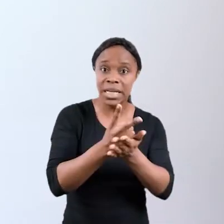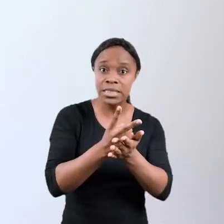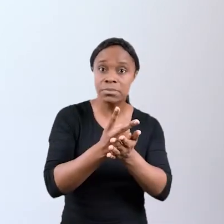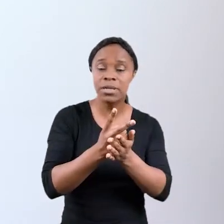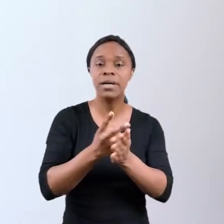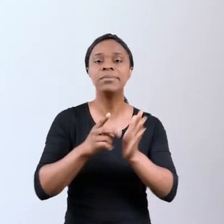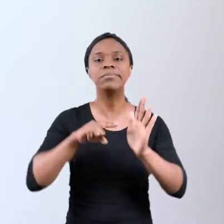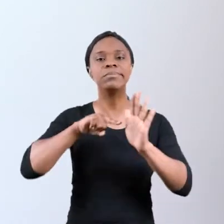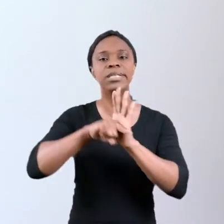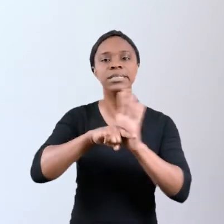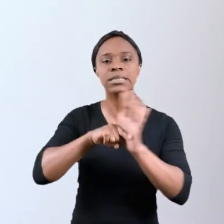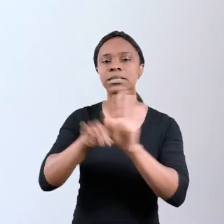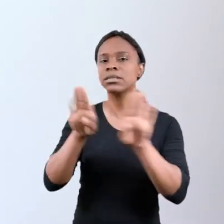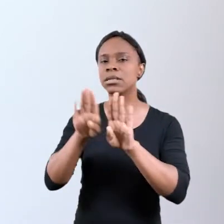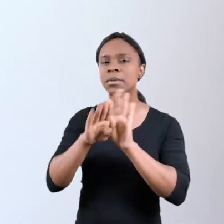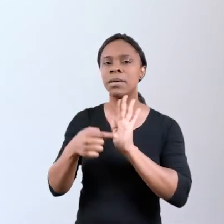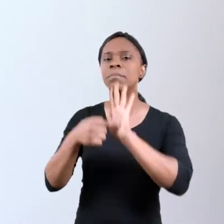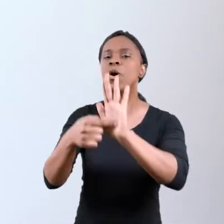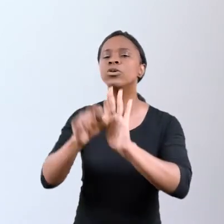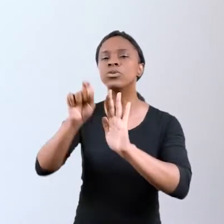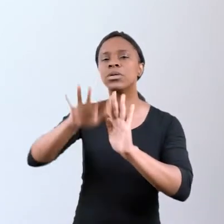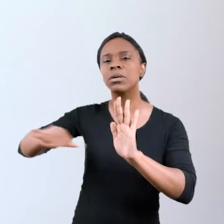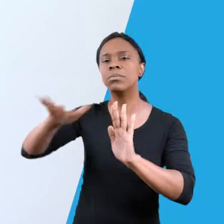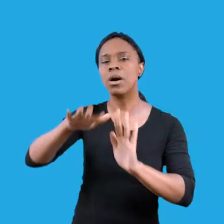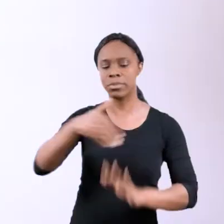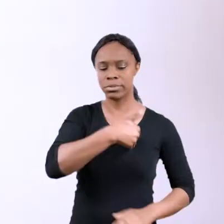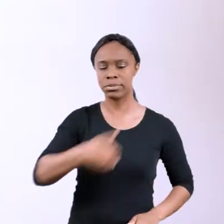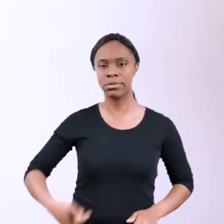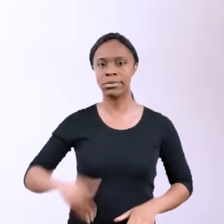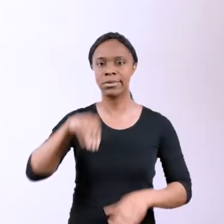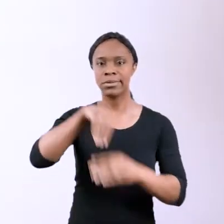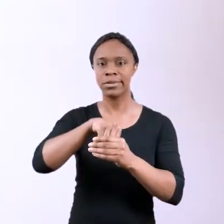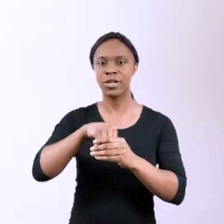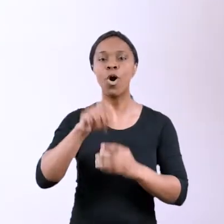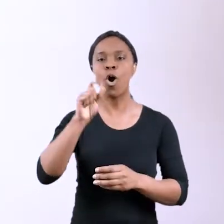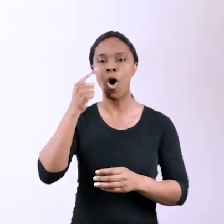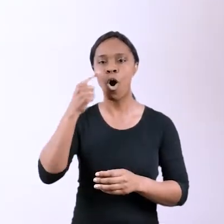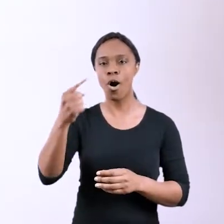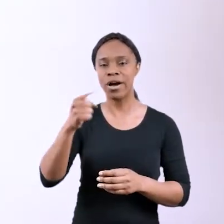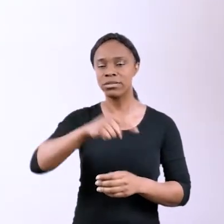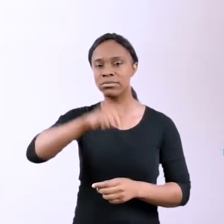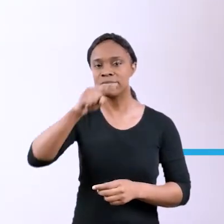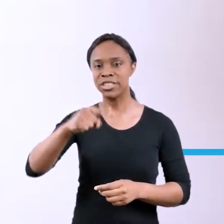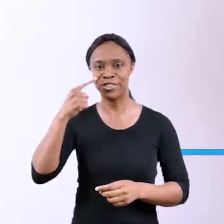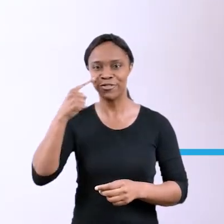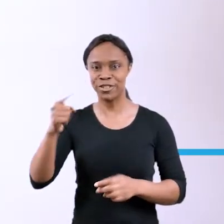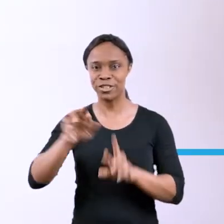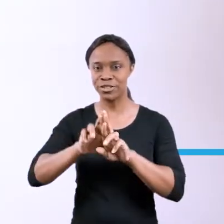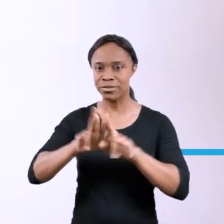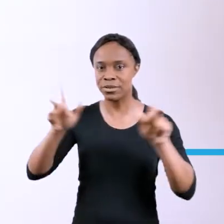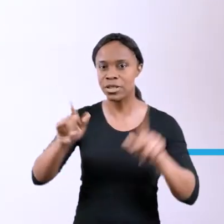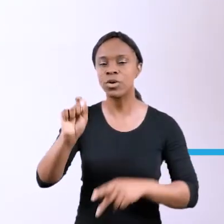mostra a desigualdade racial no funcionalismo público. Veja o gráfico. As diferenças são enormes.